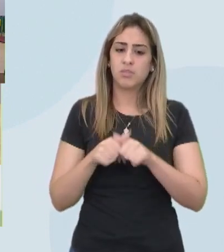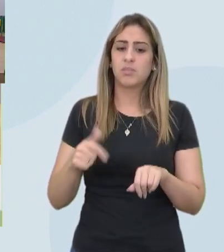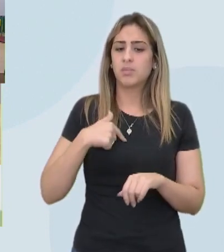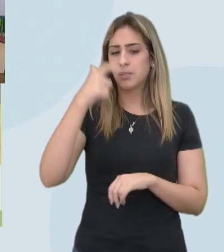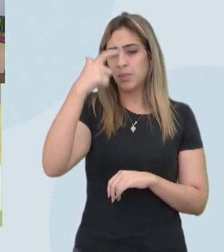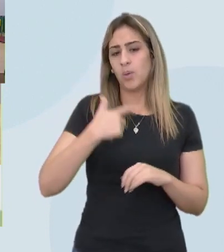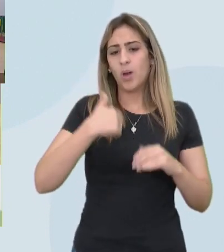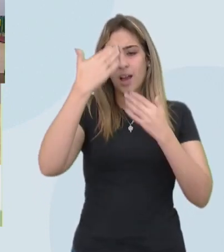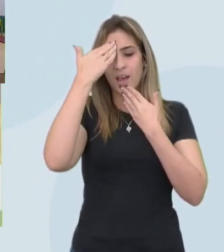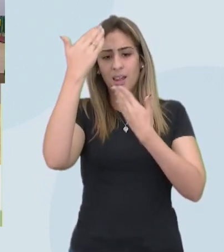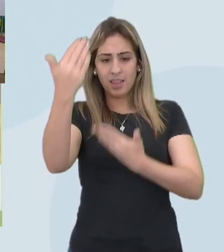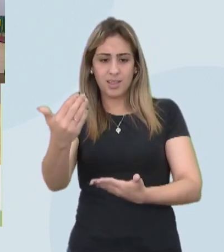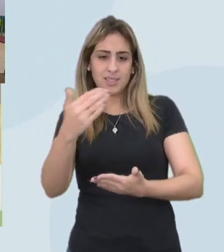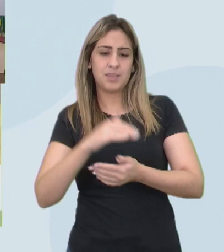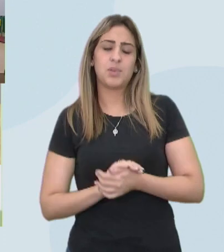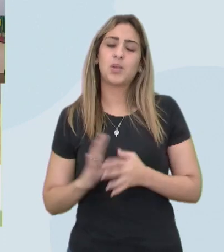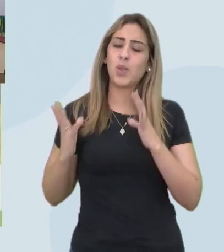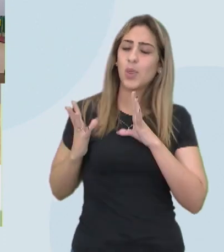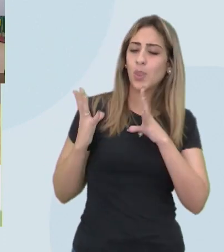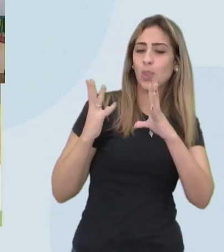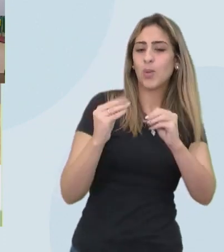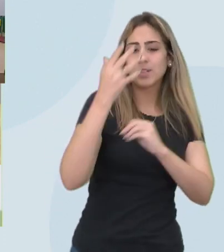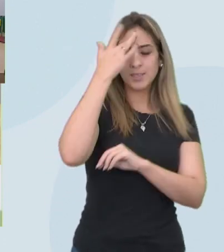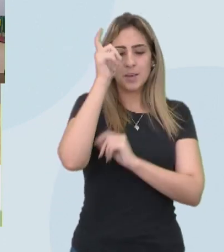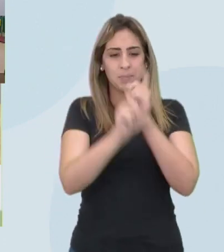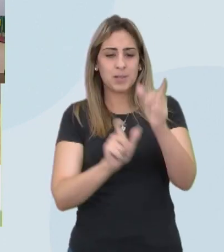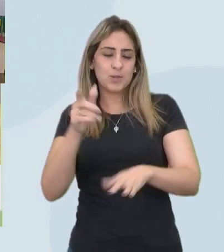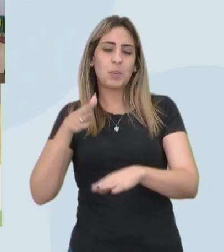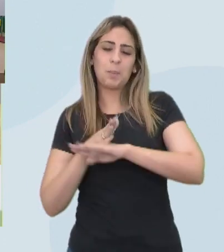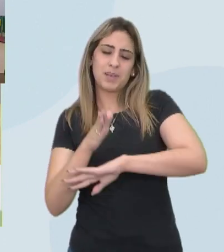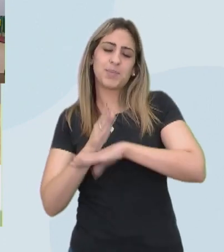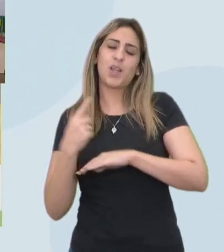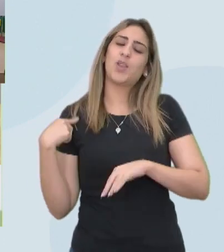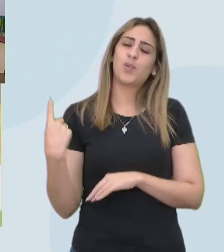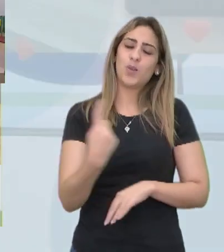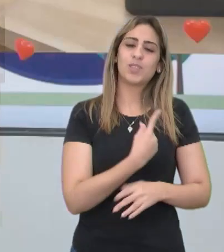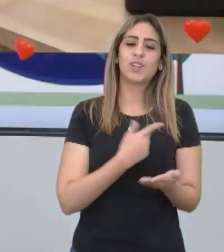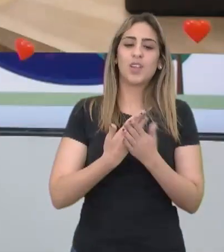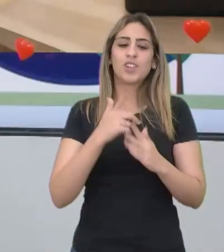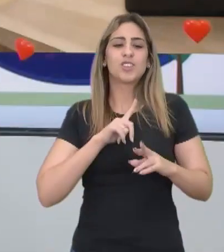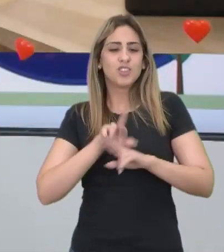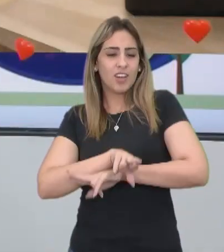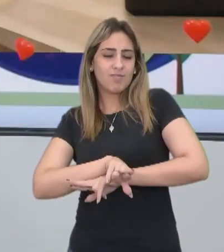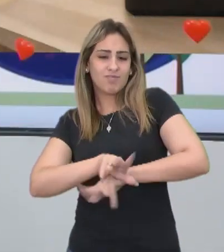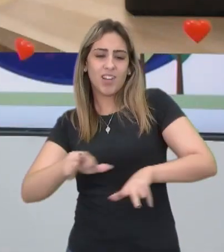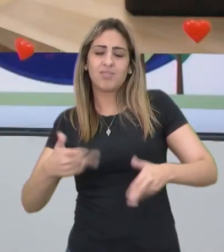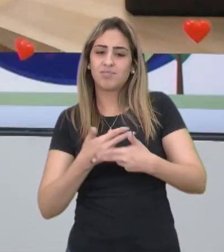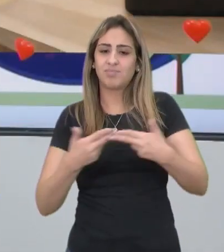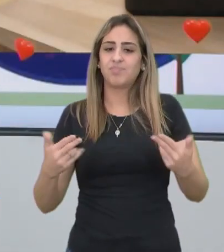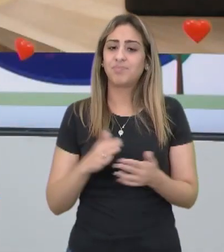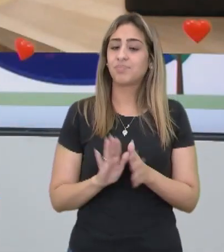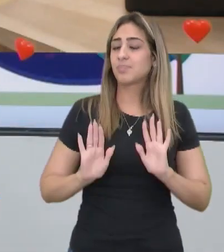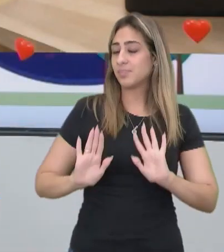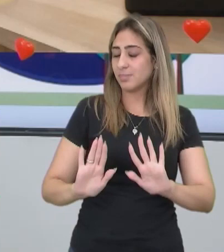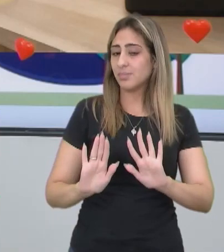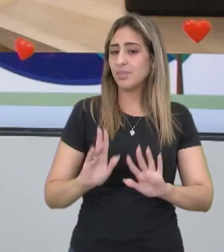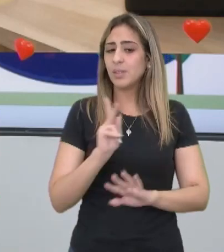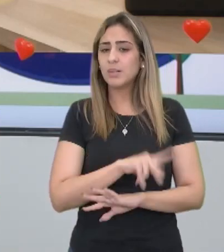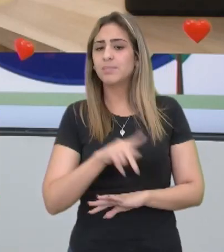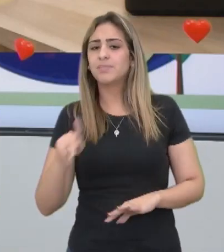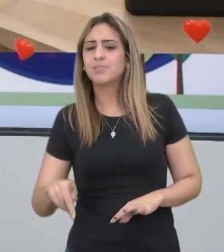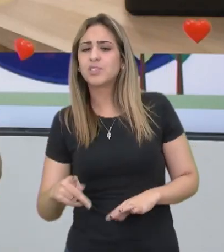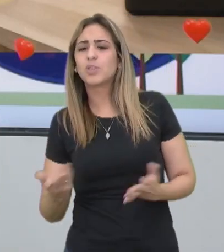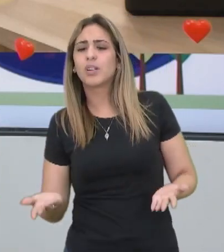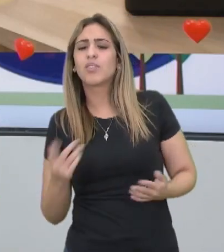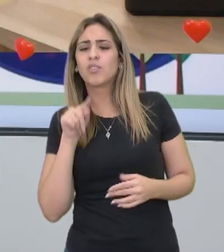meu agradecimento por todas as pessoas que participaram das nossas aulas, estiveram aqui. Mas, professora